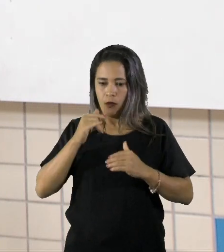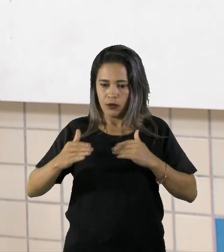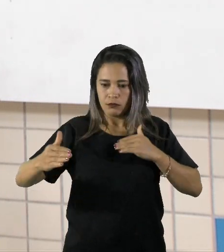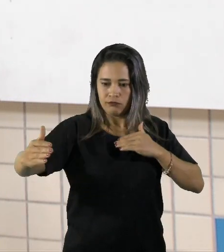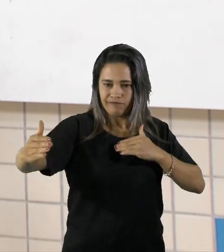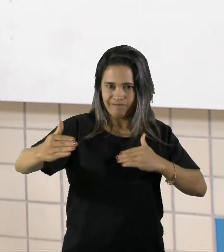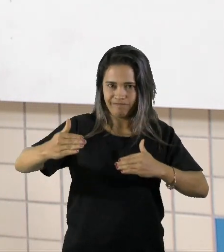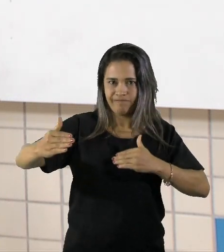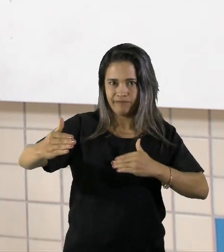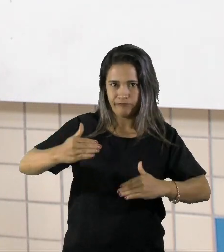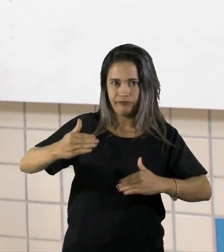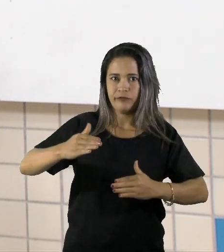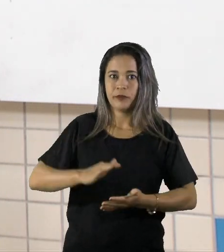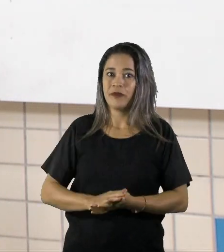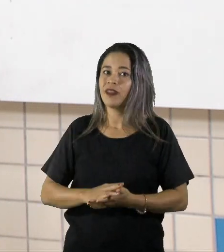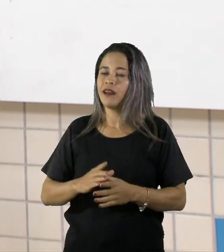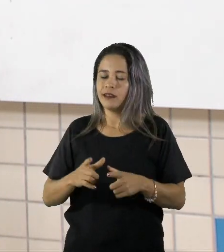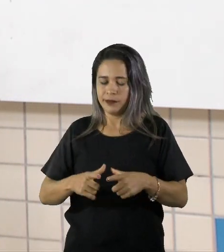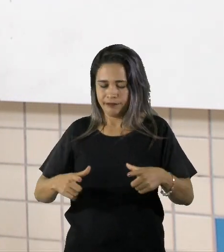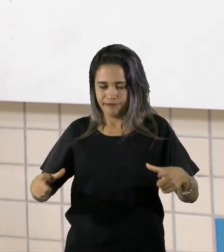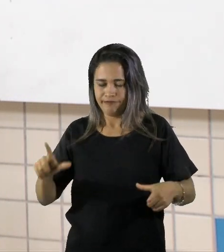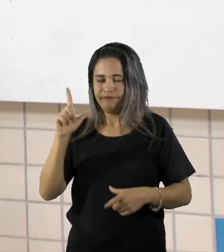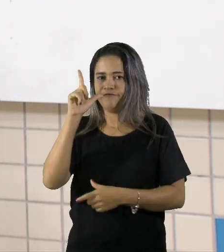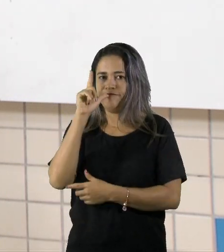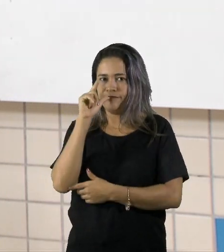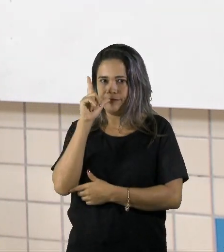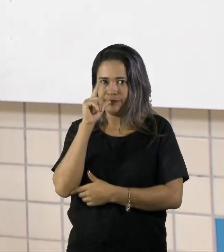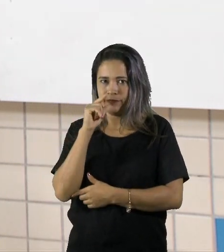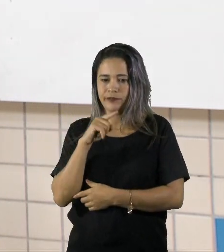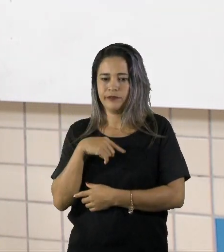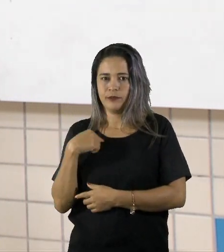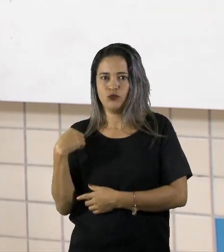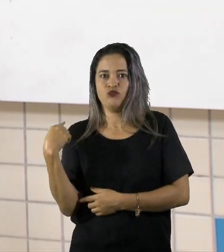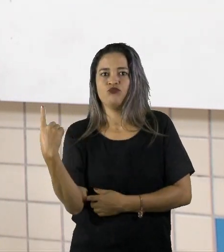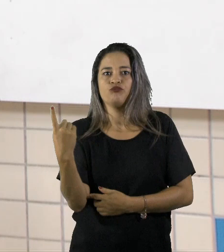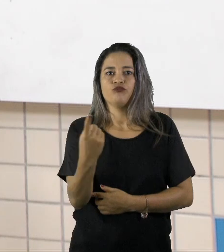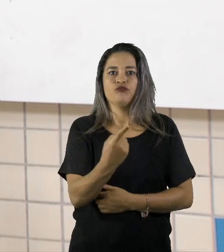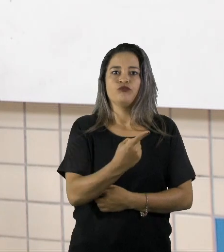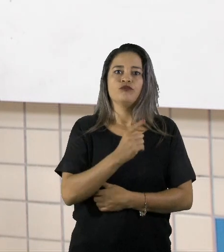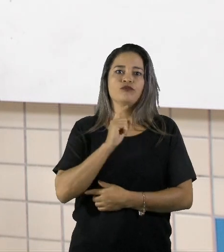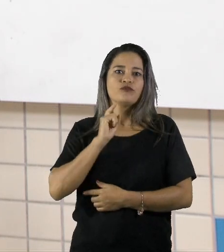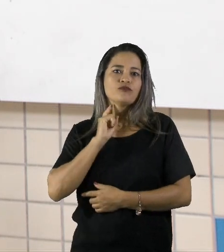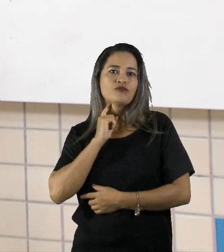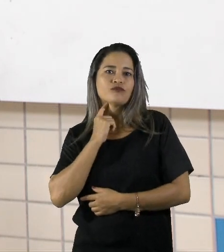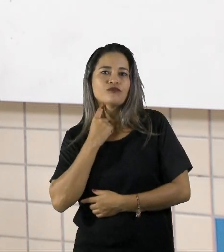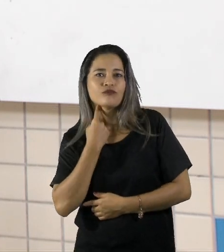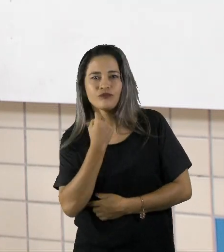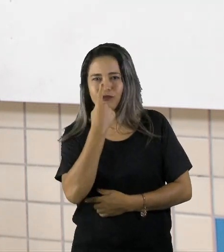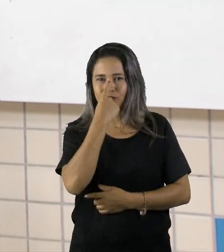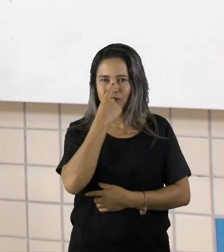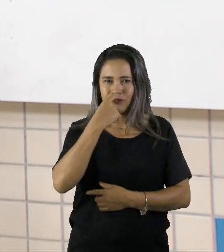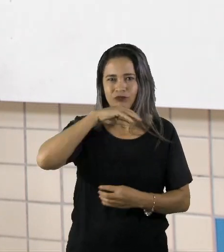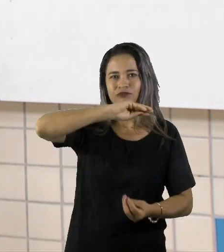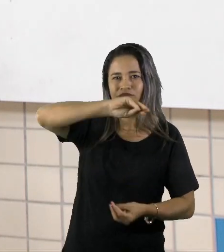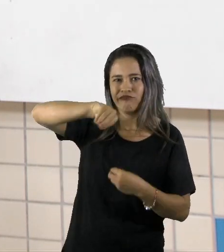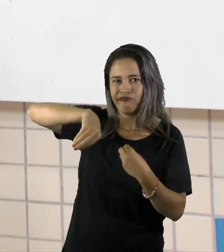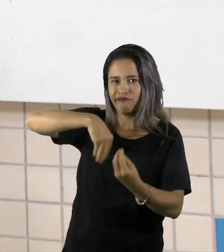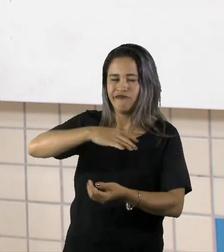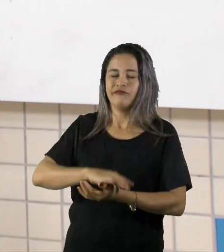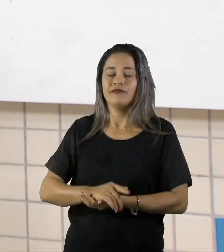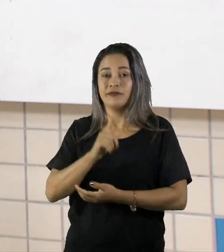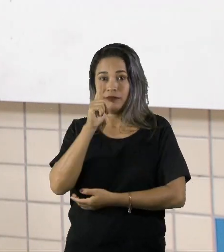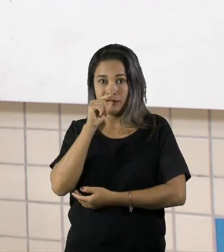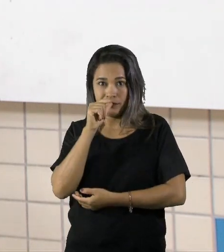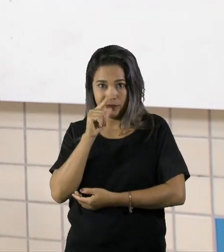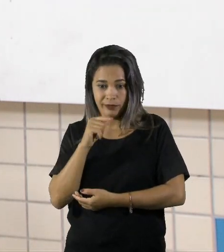grande parte dessa água que nós temos, nós estamos poluindo. Então, quer dizer que a água que nós temos, no